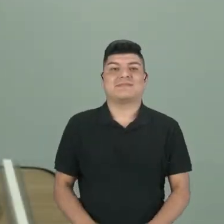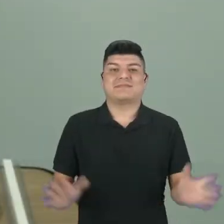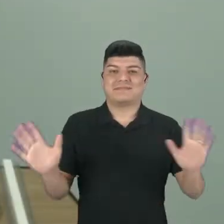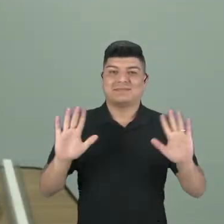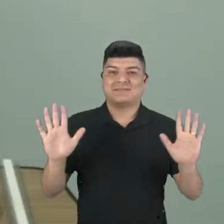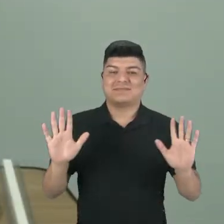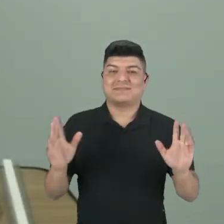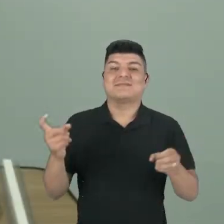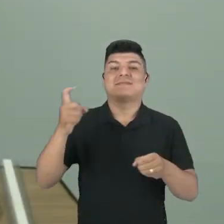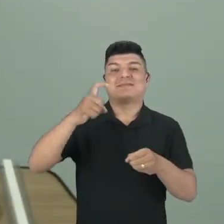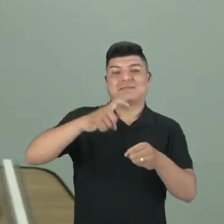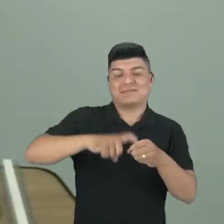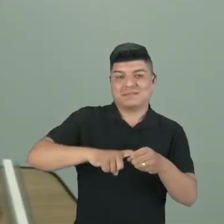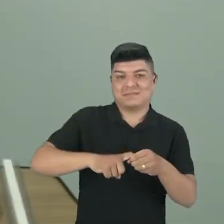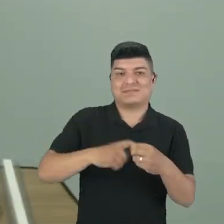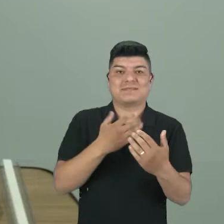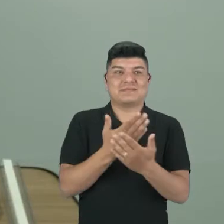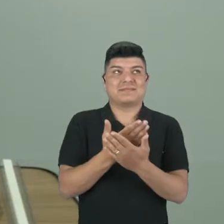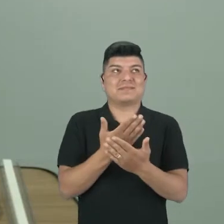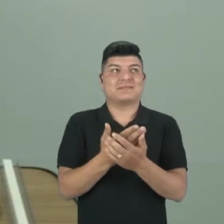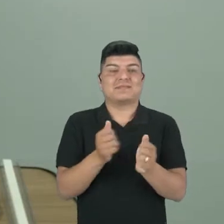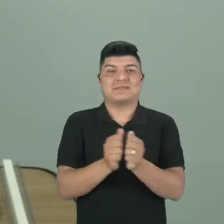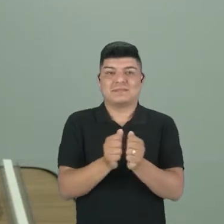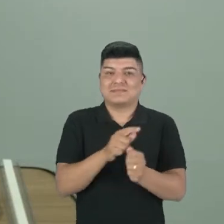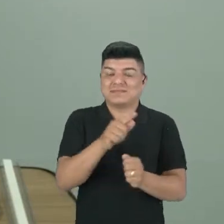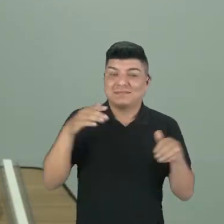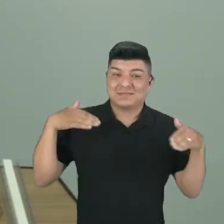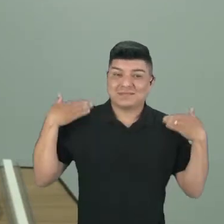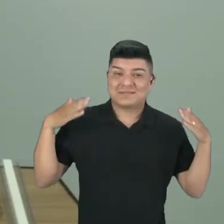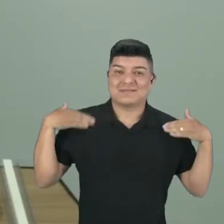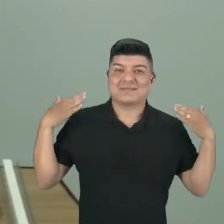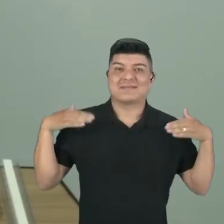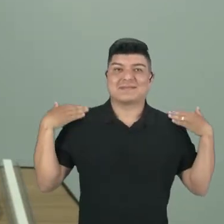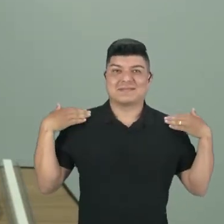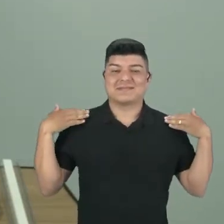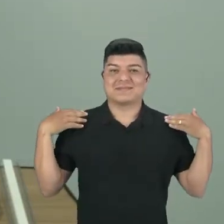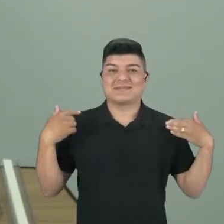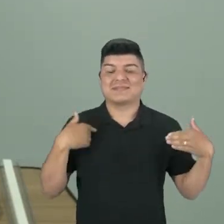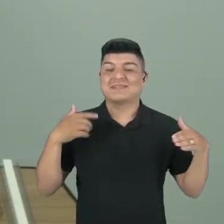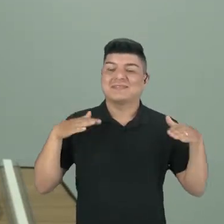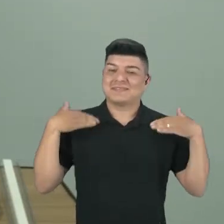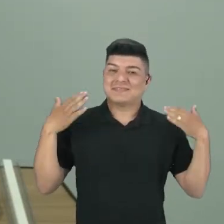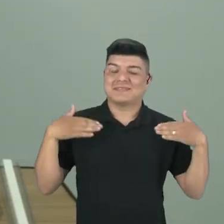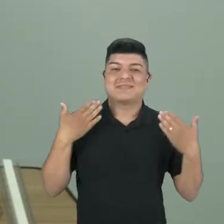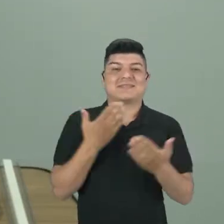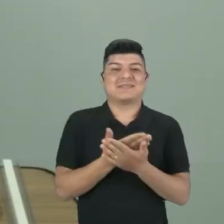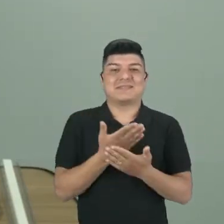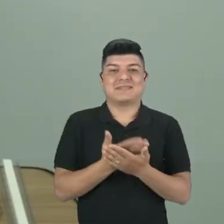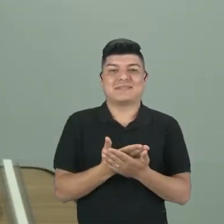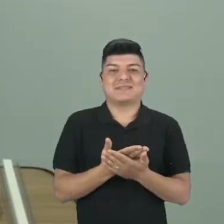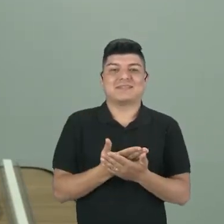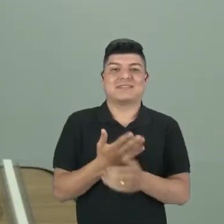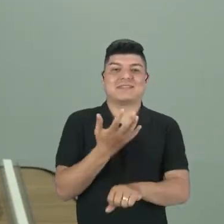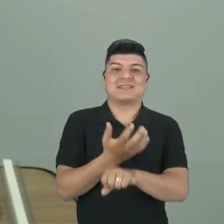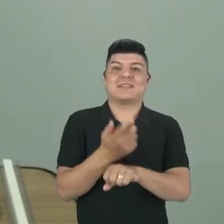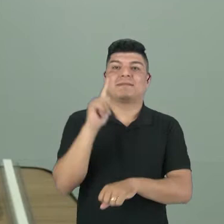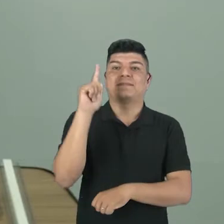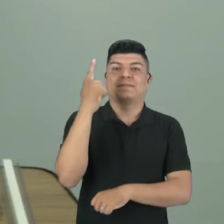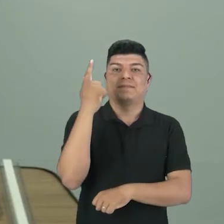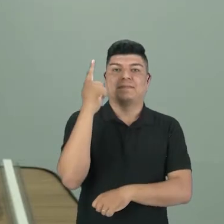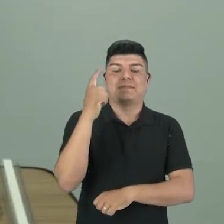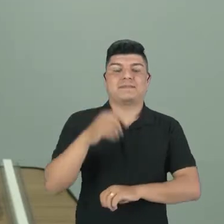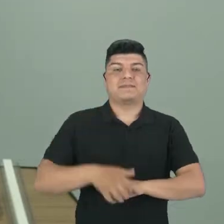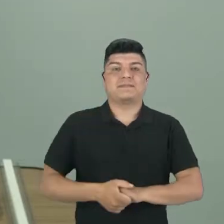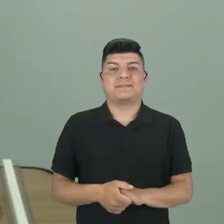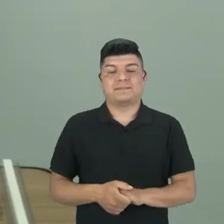Olá pessoal, eu estou de volta para mais uma aula com vocês. Estão animados? Eu estou aqui animados para a nossa aula hoje, aula de geografia, tá?